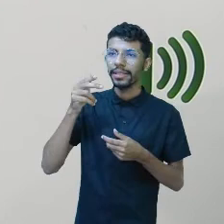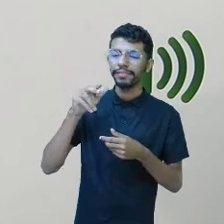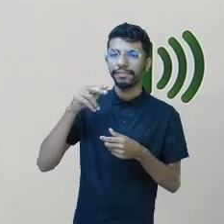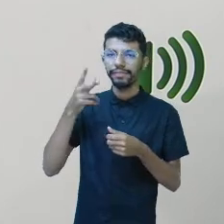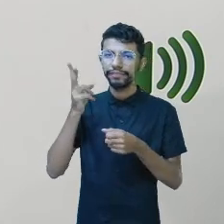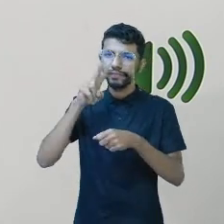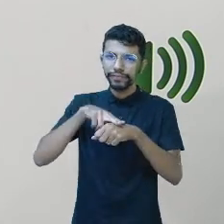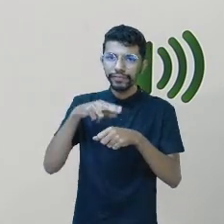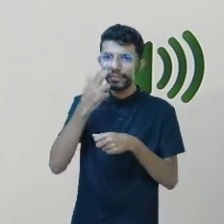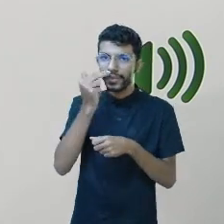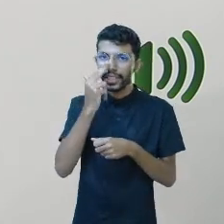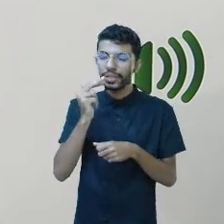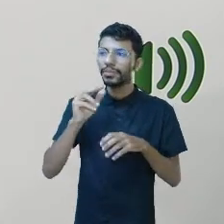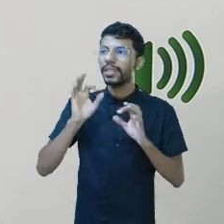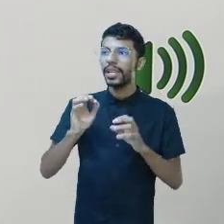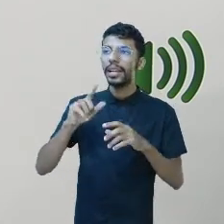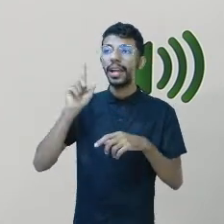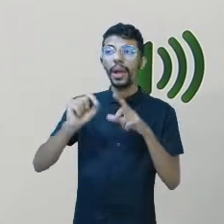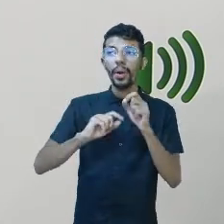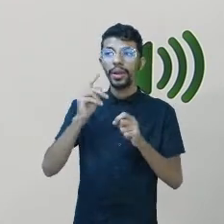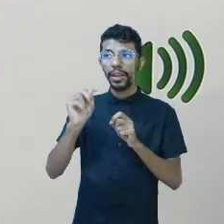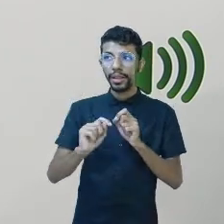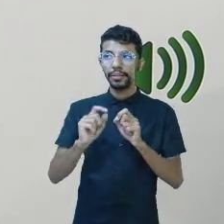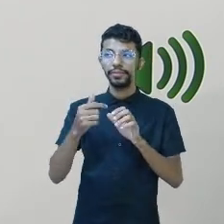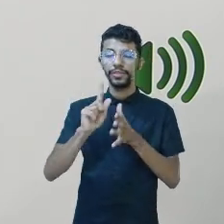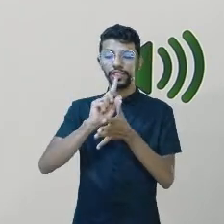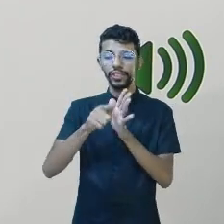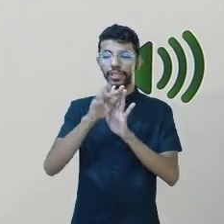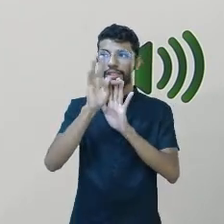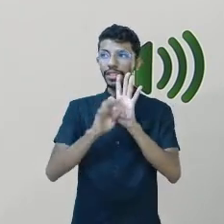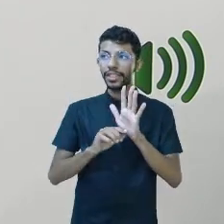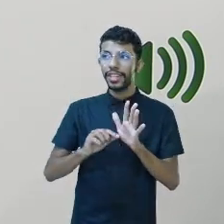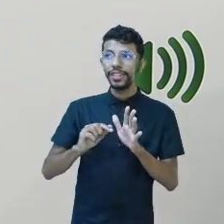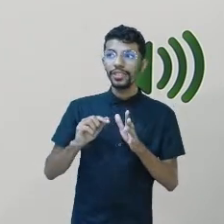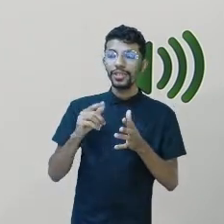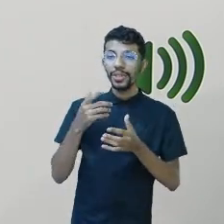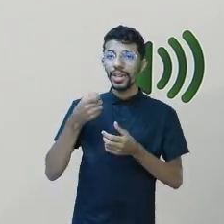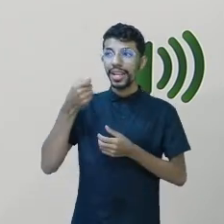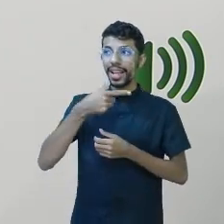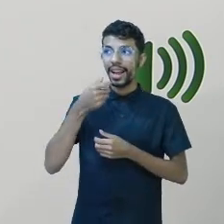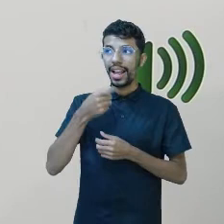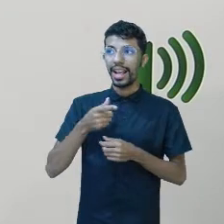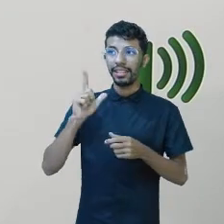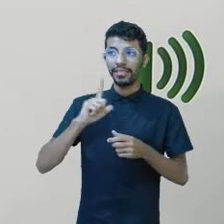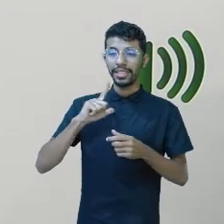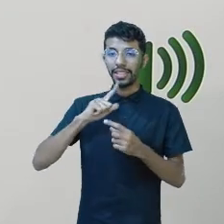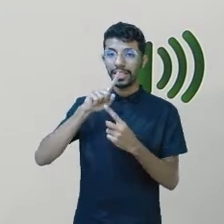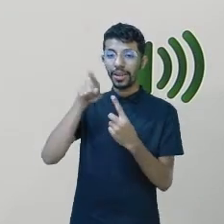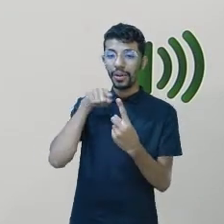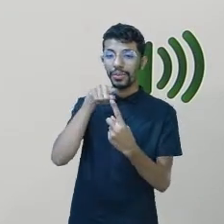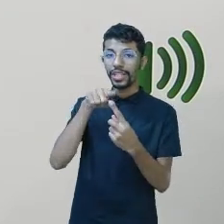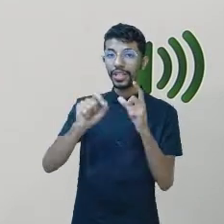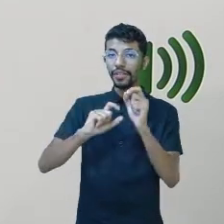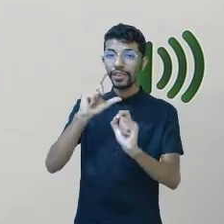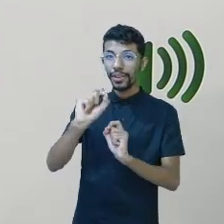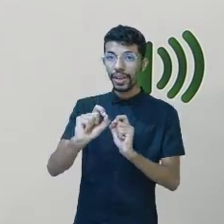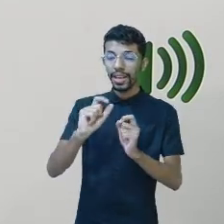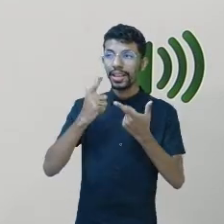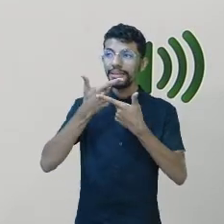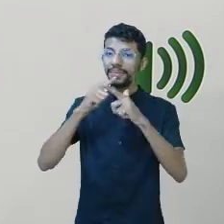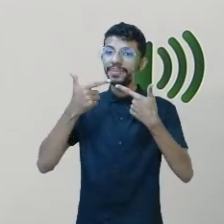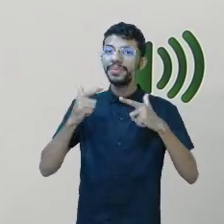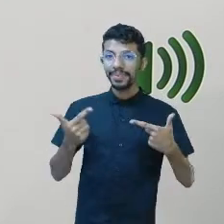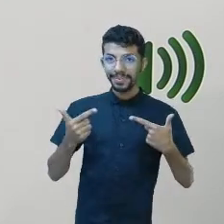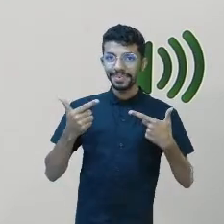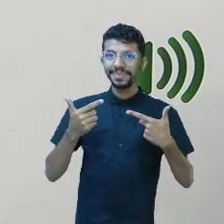textual humorístico que tem o intuito de levar o riso. Veja, a gente brinca, a gente ri, se